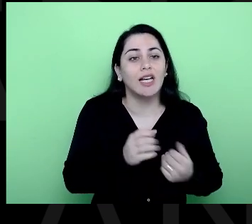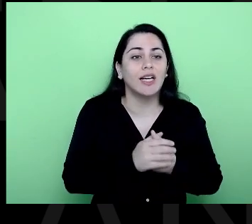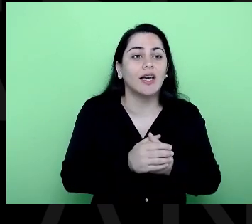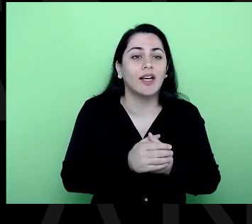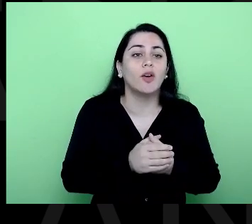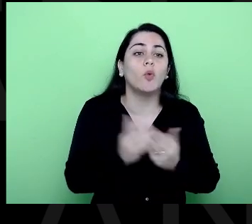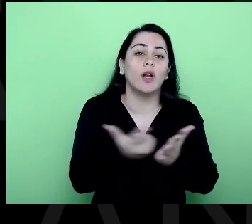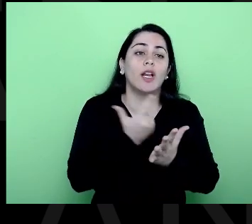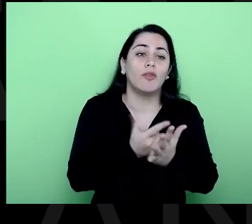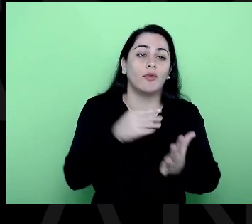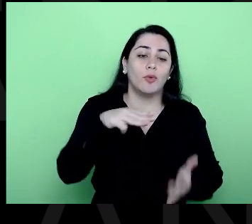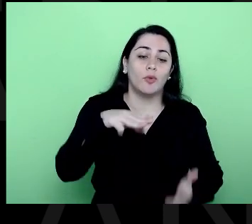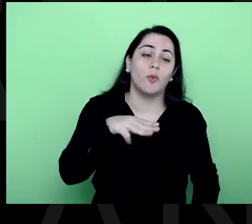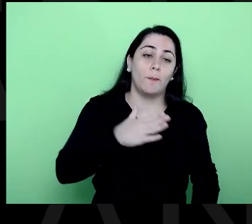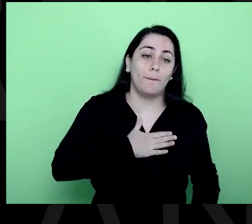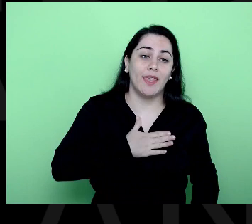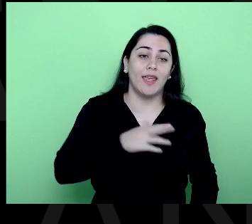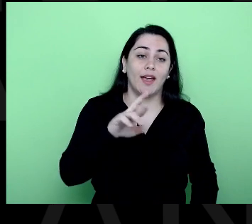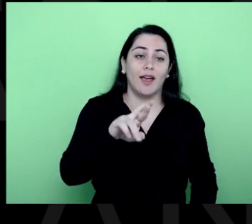o Minha Razão de Viver. Então,